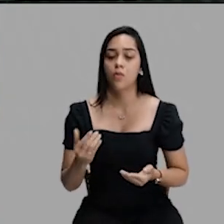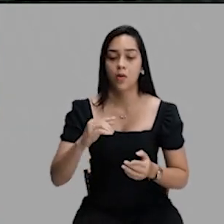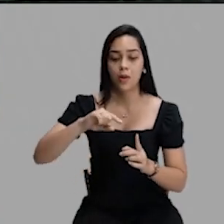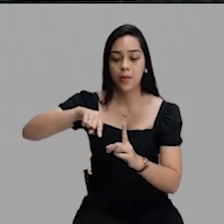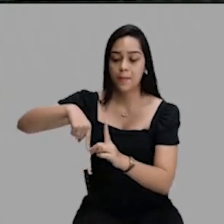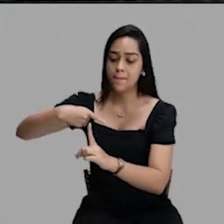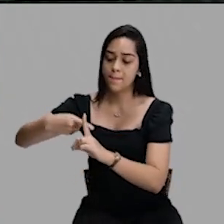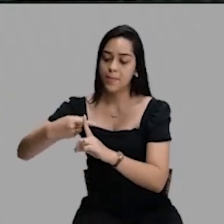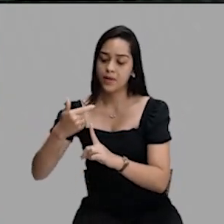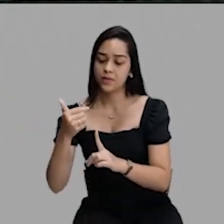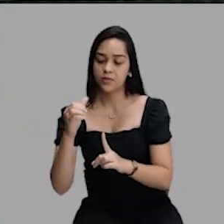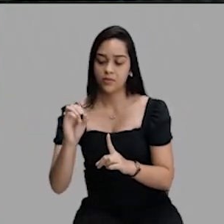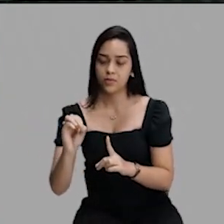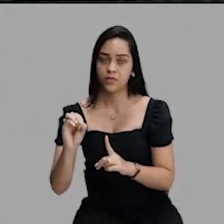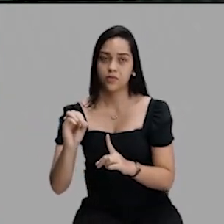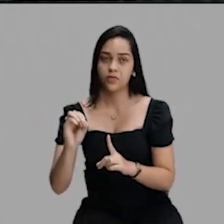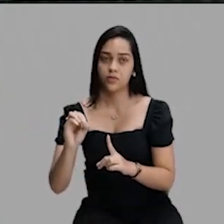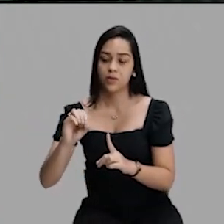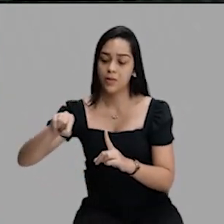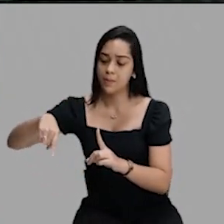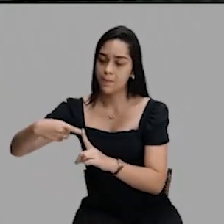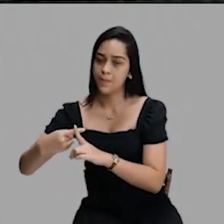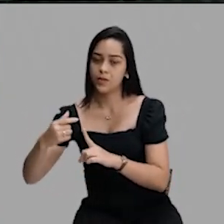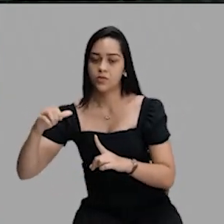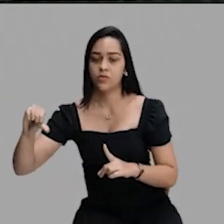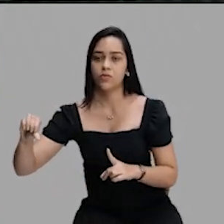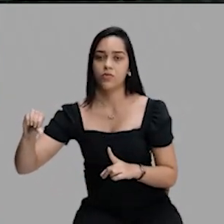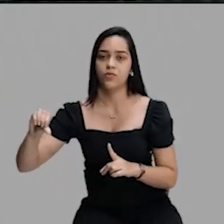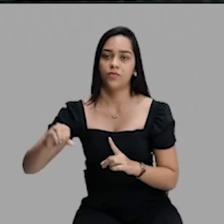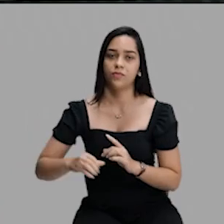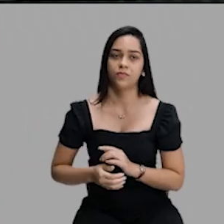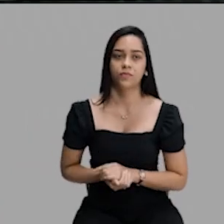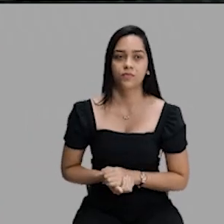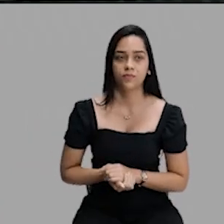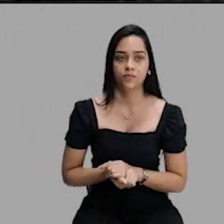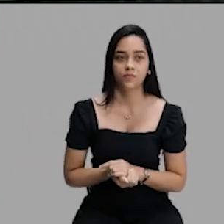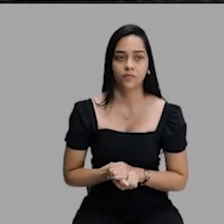20, mais 9.